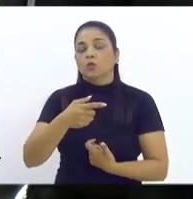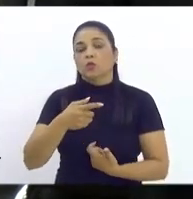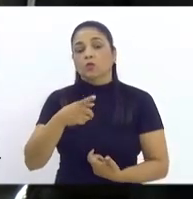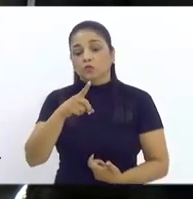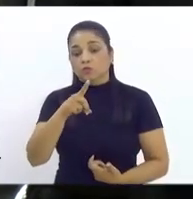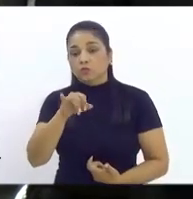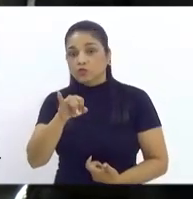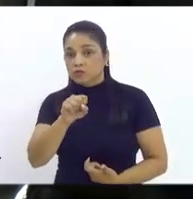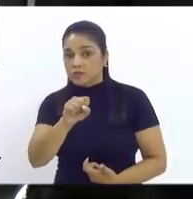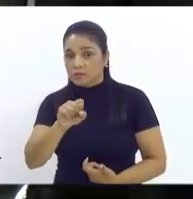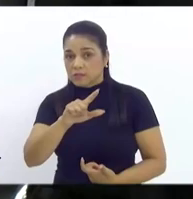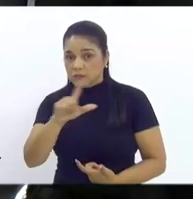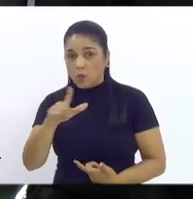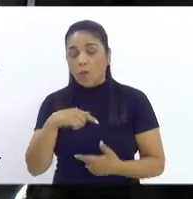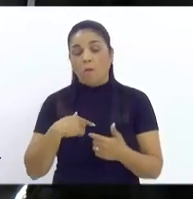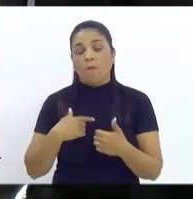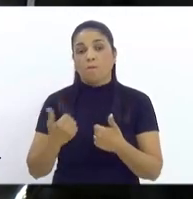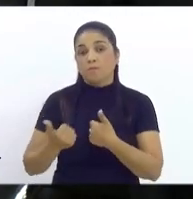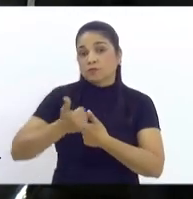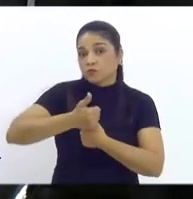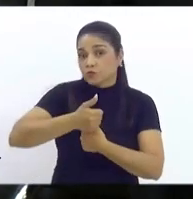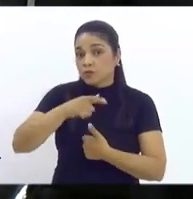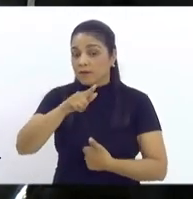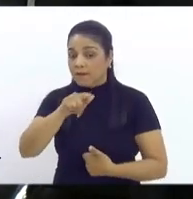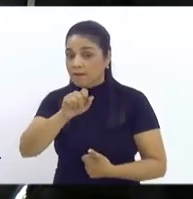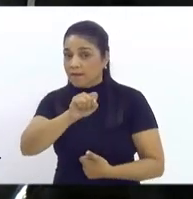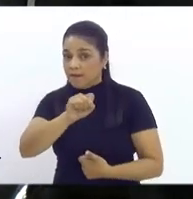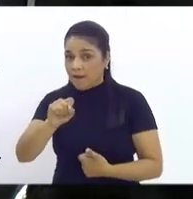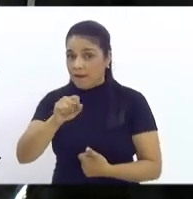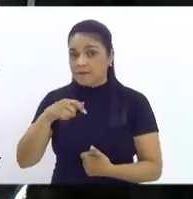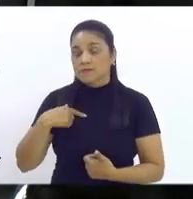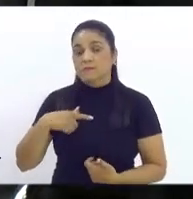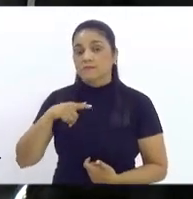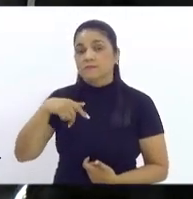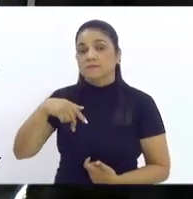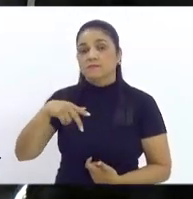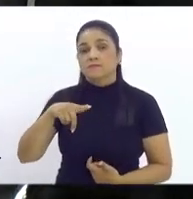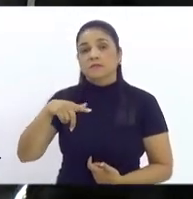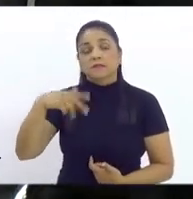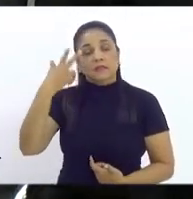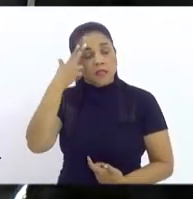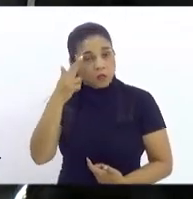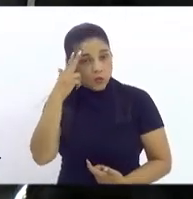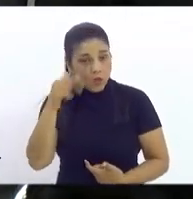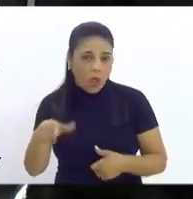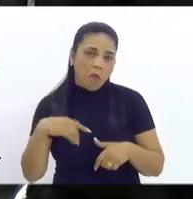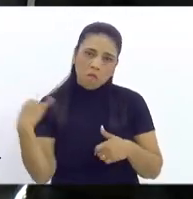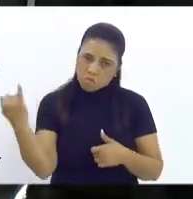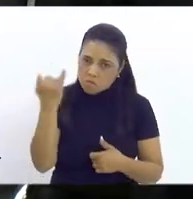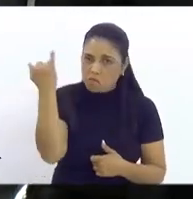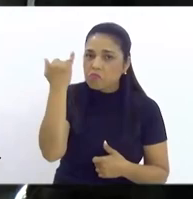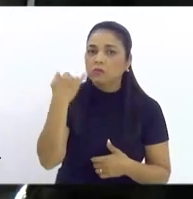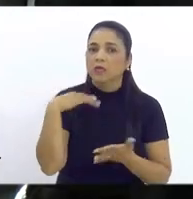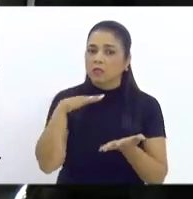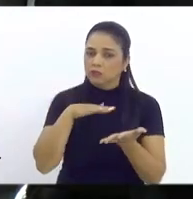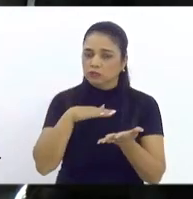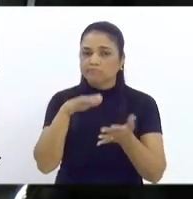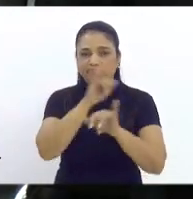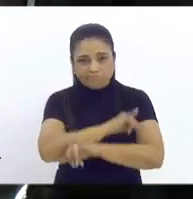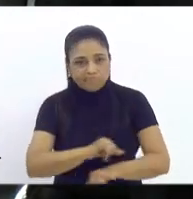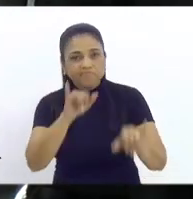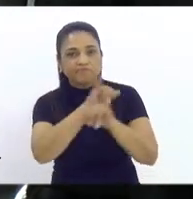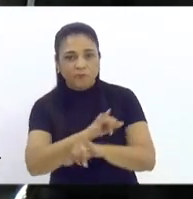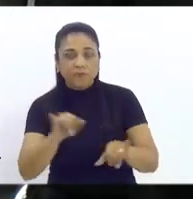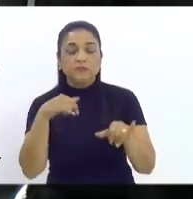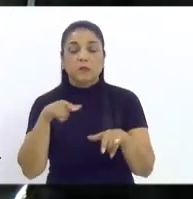deslocando o diesel, né? Então, dos veículos pesados. Isso acredito que é uma oportunidade importante que a empresa, que o Estado,